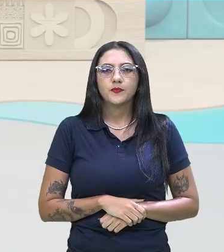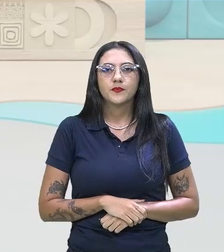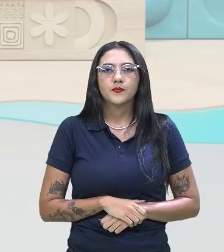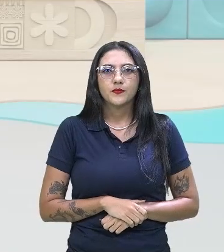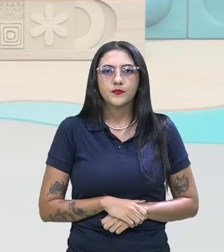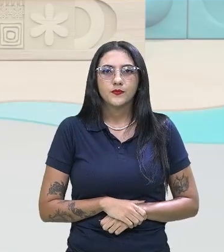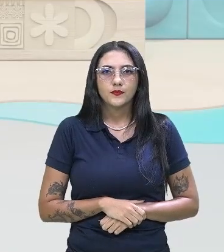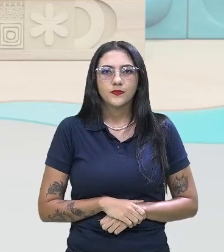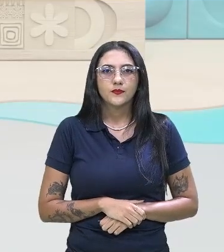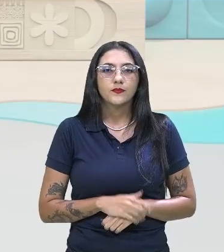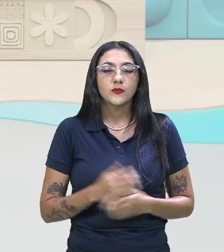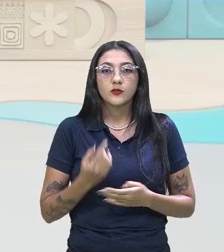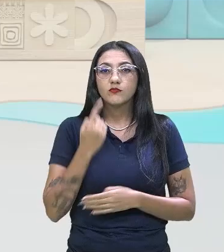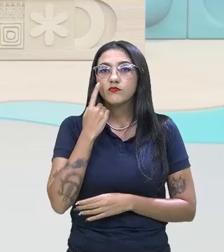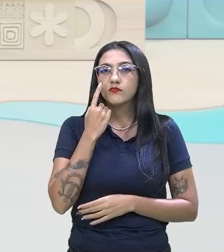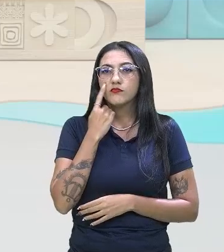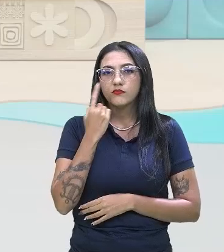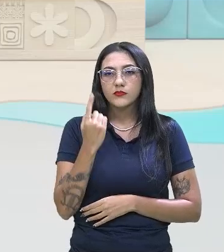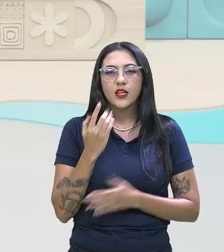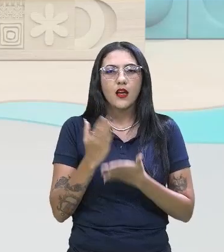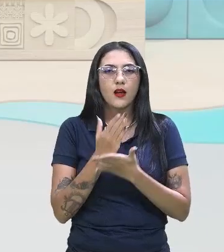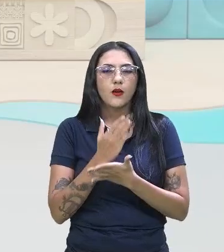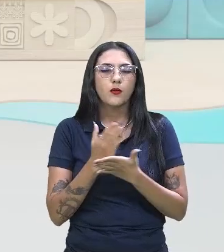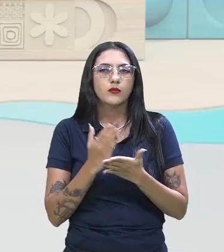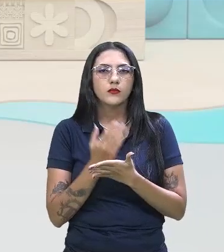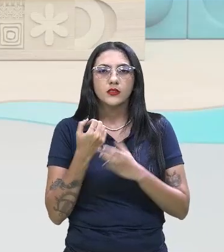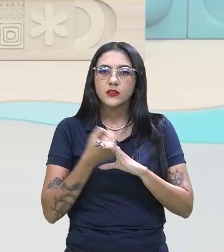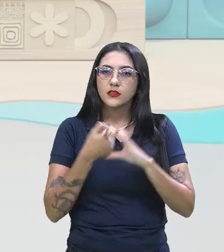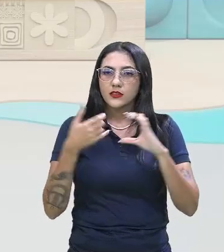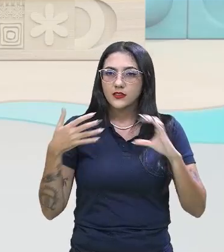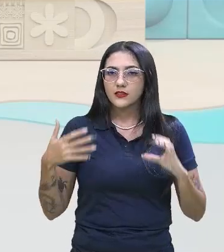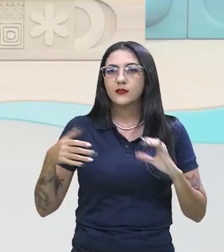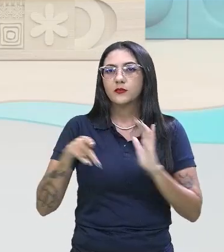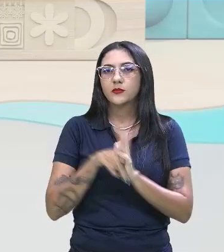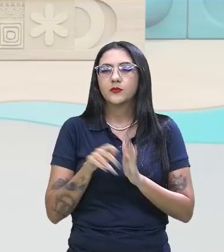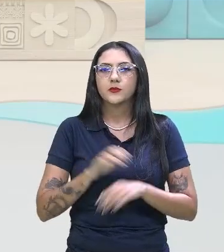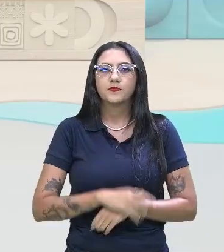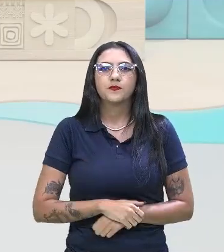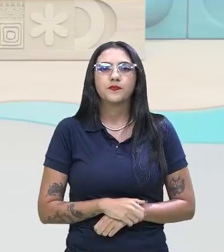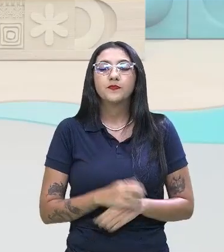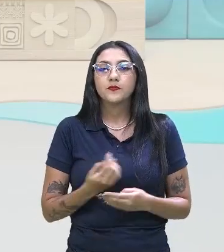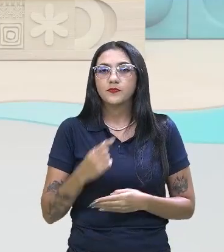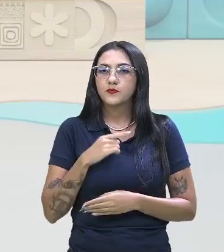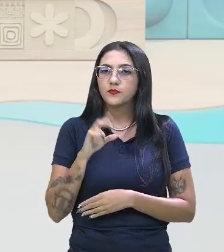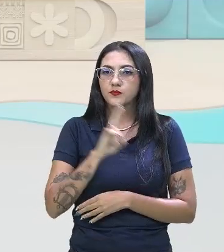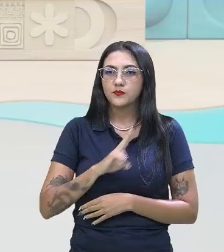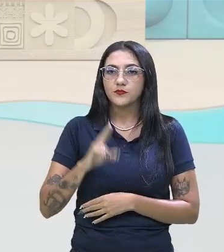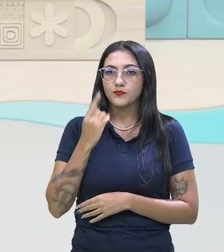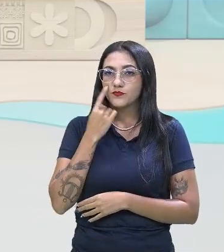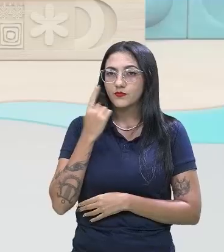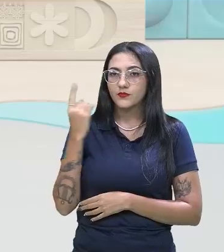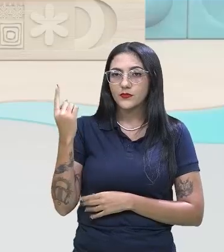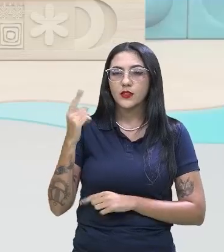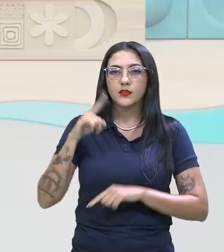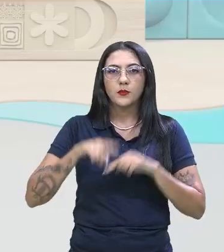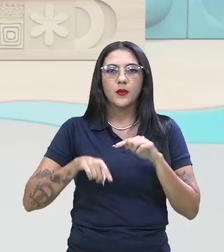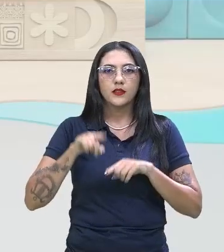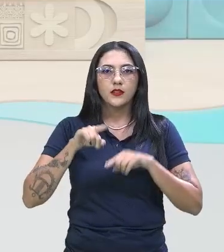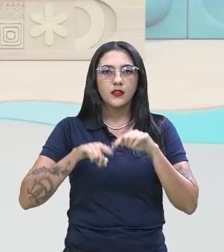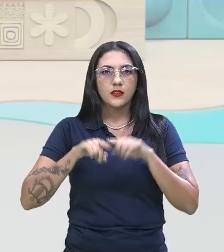alguns elementos, né, dos fundamentos do hóquei. Então no hóquei é utilizado um taco, né, com essa beirada